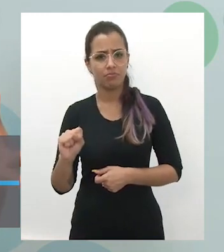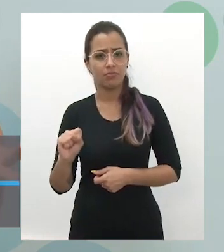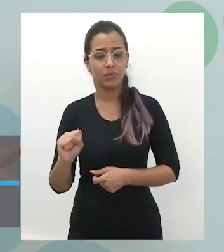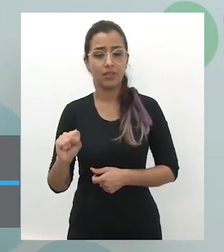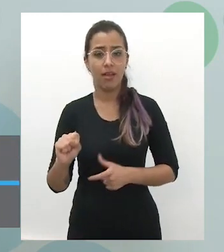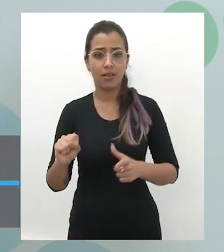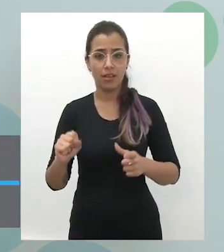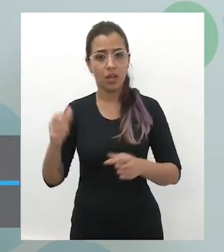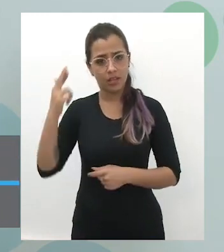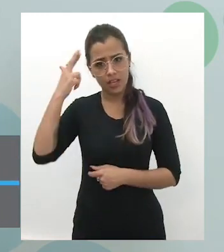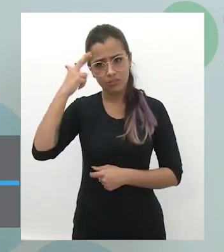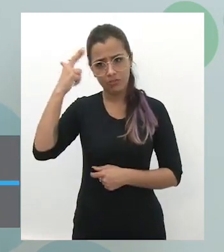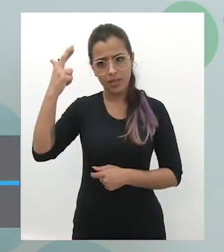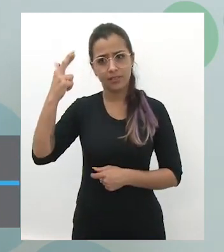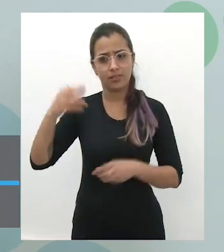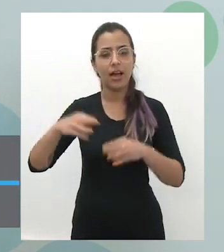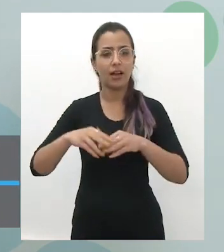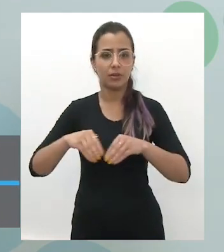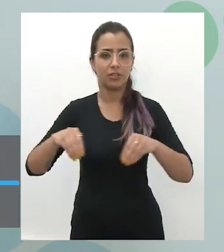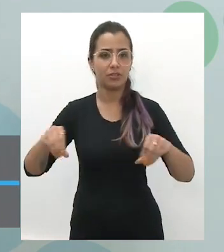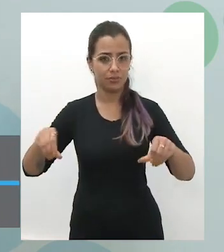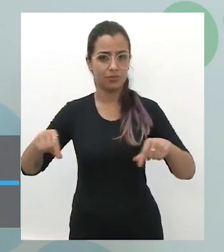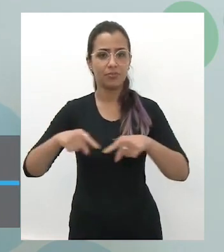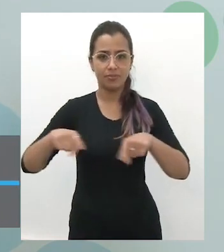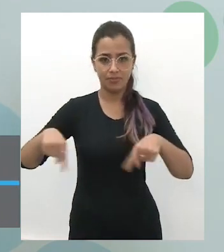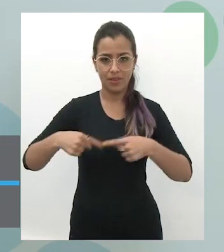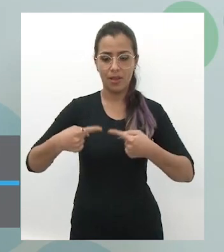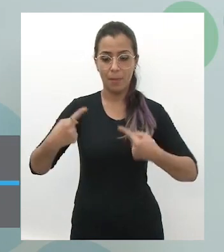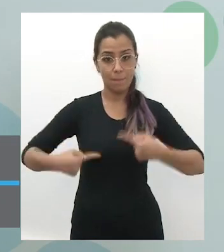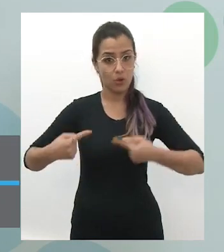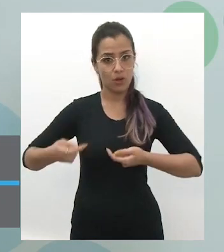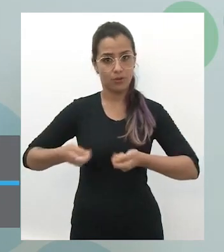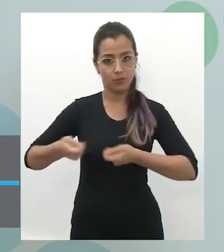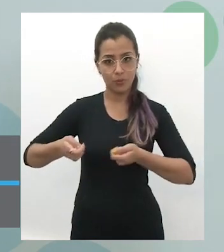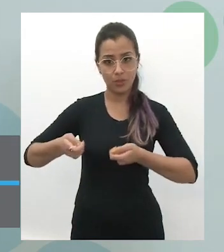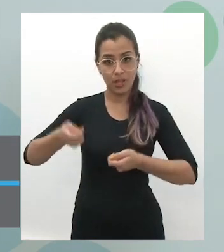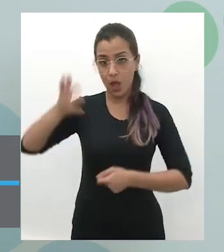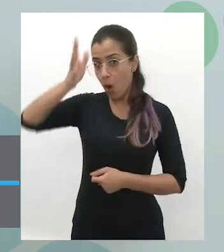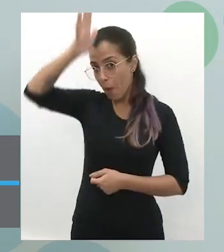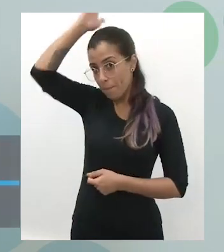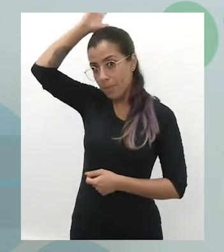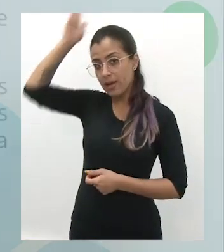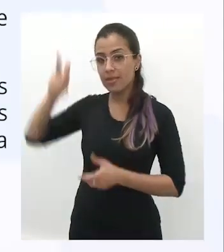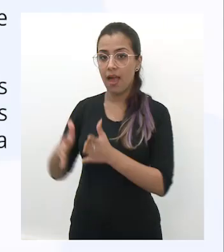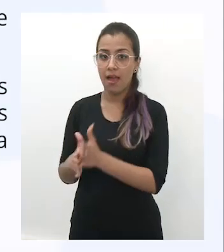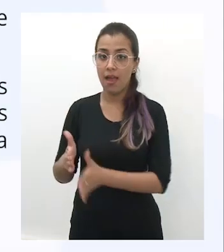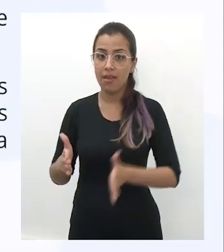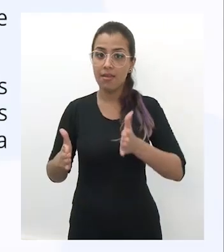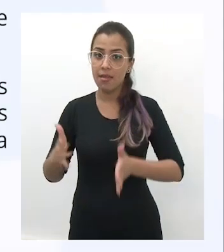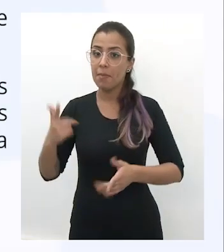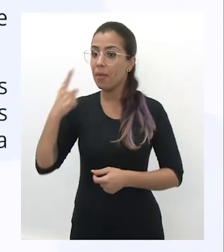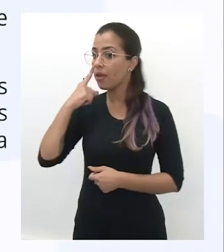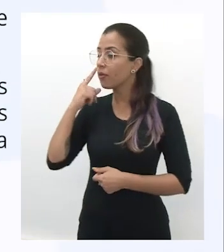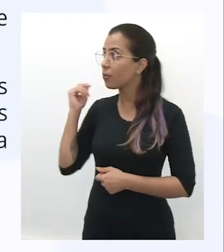das grandes terras é que mandam ali na política romana neste período. Vou voltar para vocês na